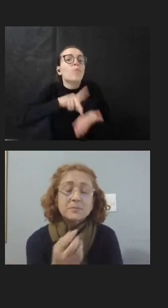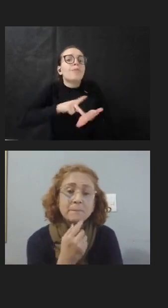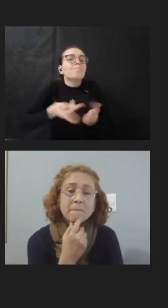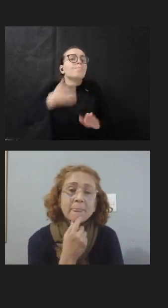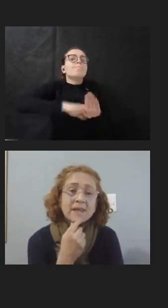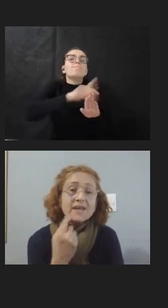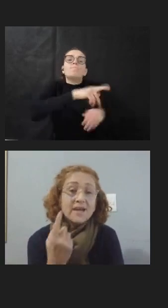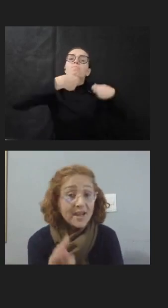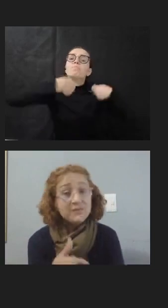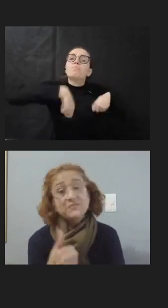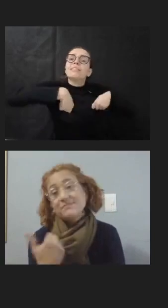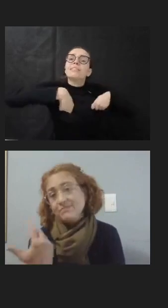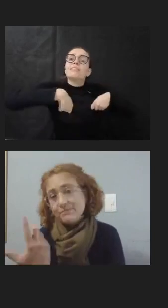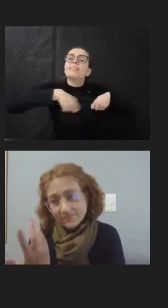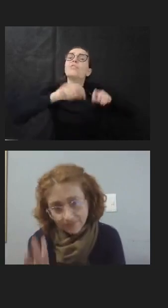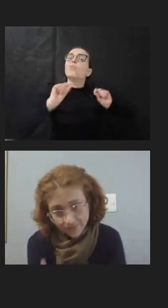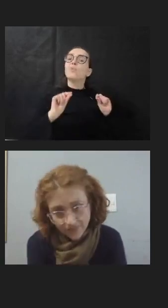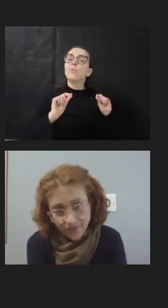dela. Aí eu